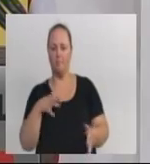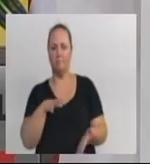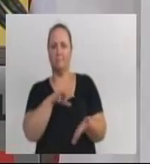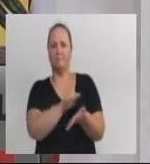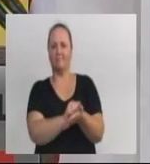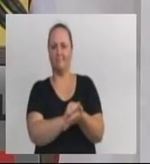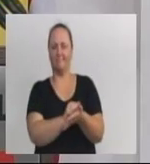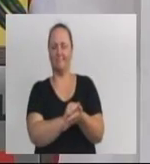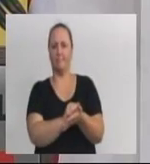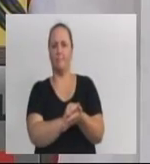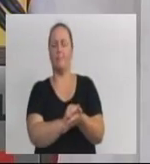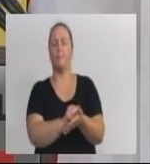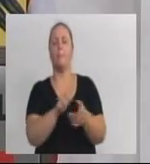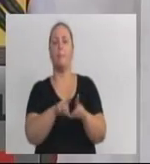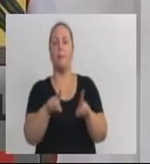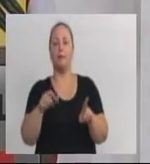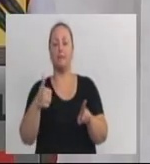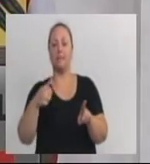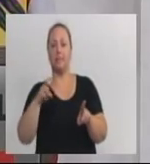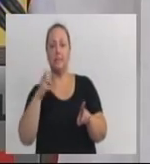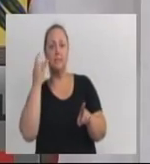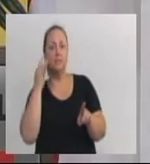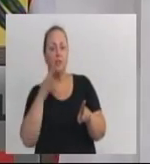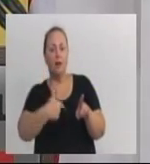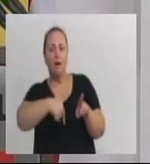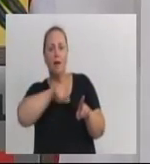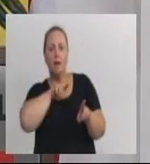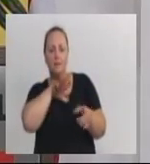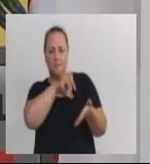15 dias antes, e na própria,